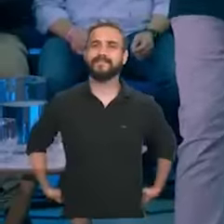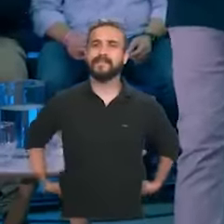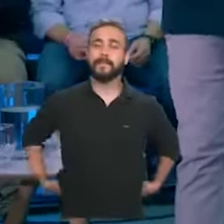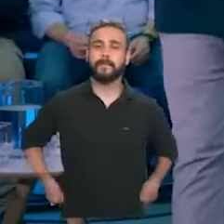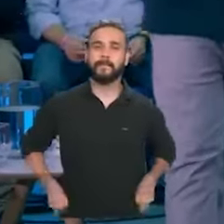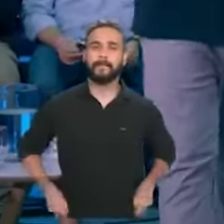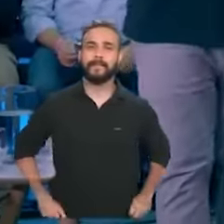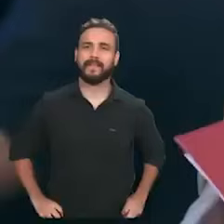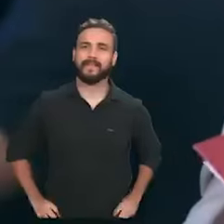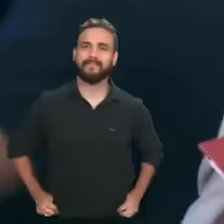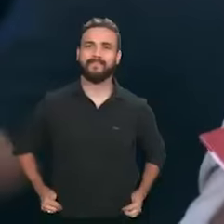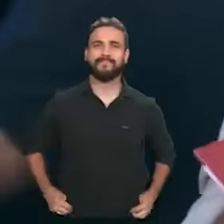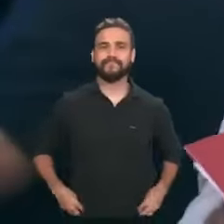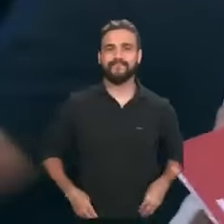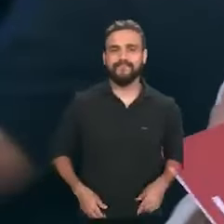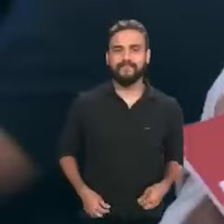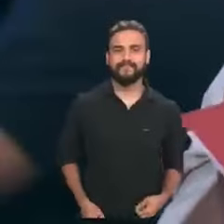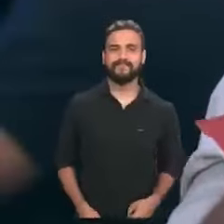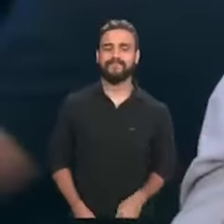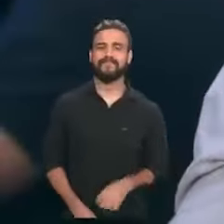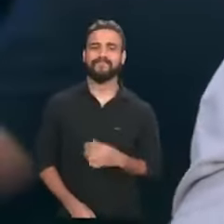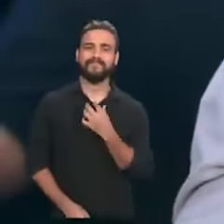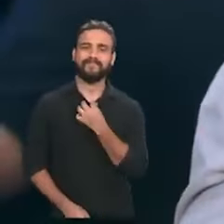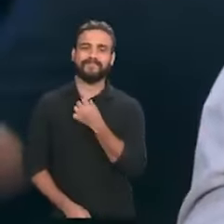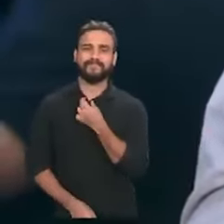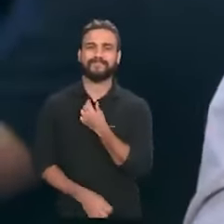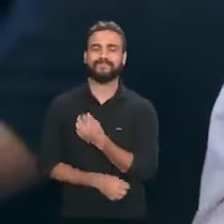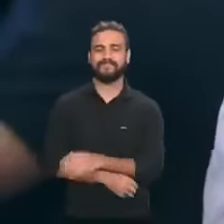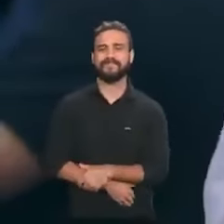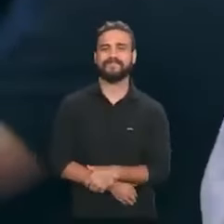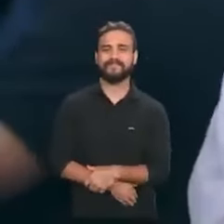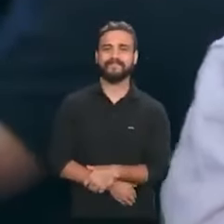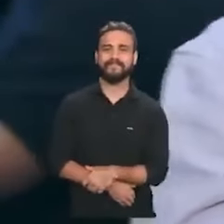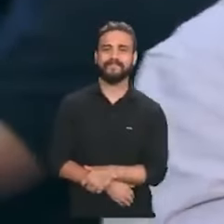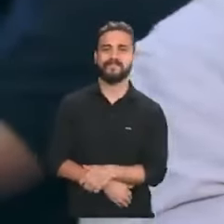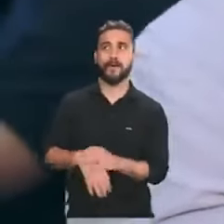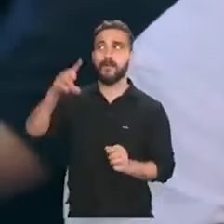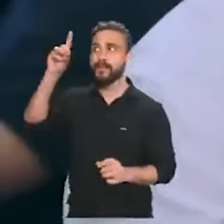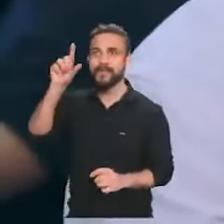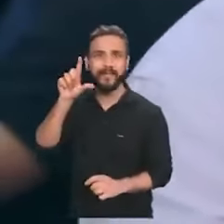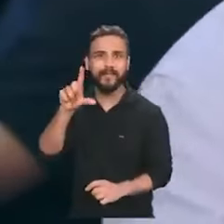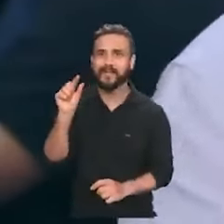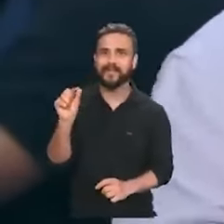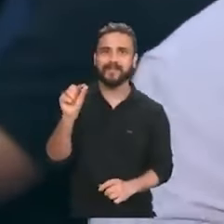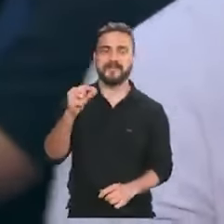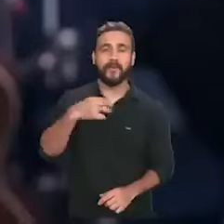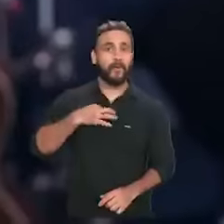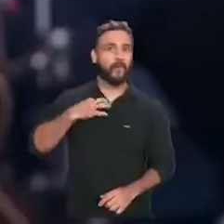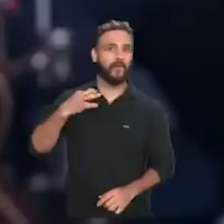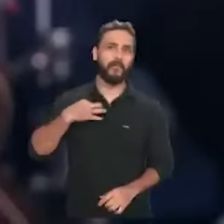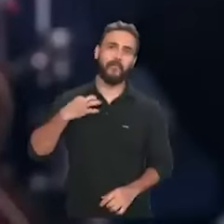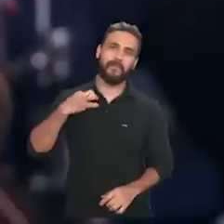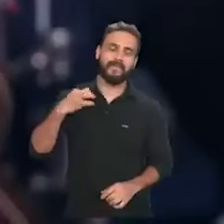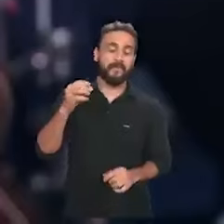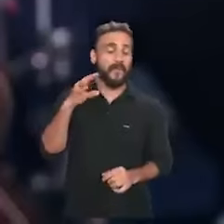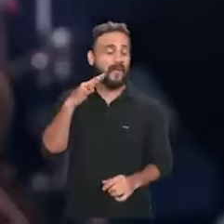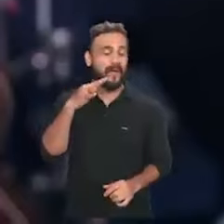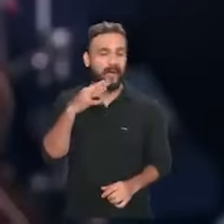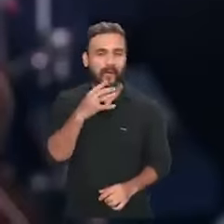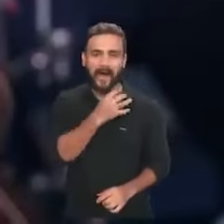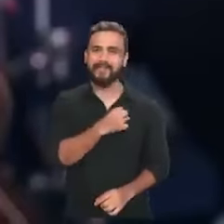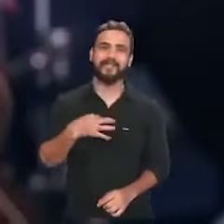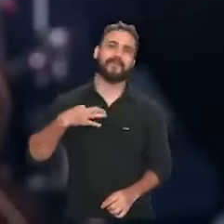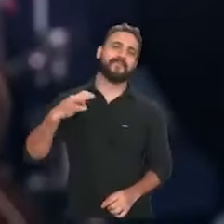Tem uma unção nesse pijama, eu acho que a chave é o pijama aí nesse negócio. A chave é o pijama. Uma coisa que aconteceu, que Deus falou muito comigo